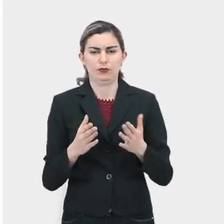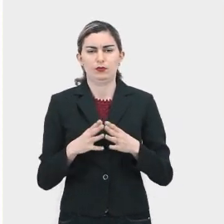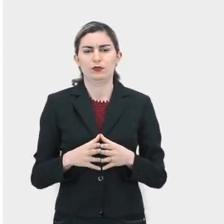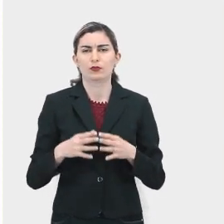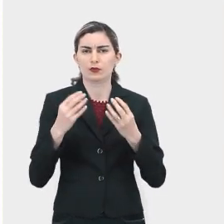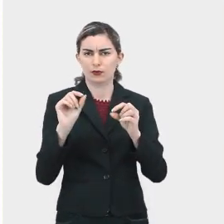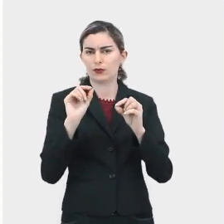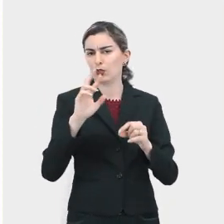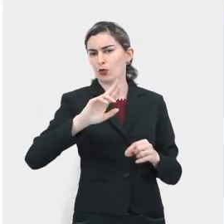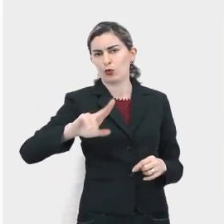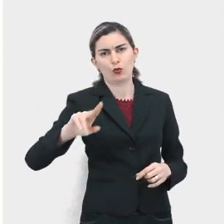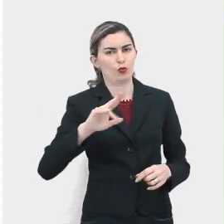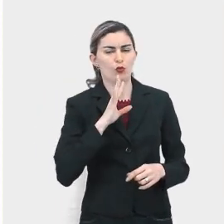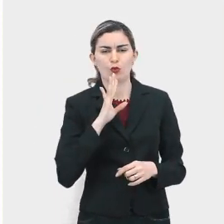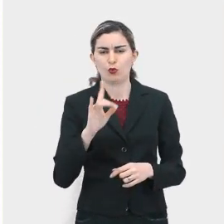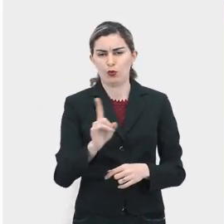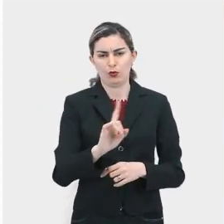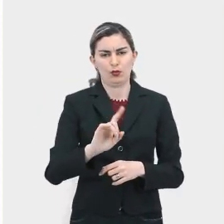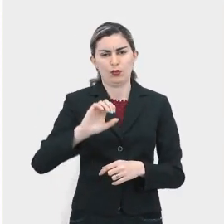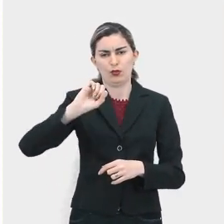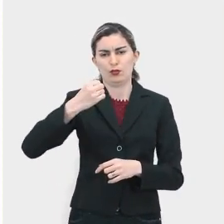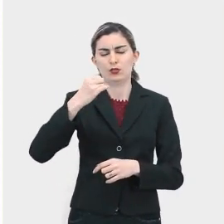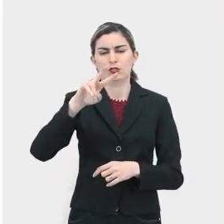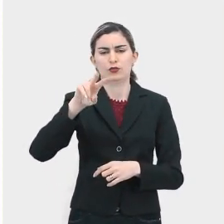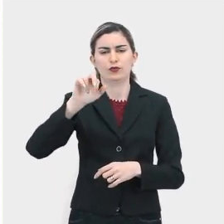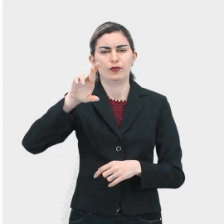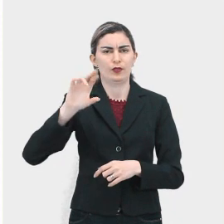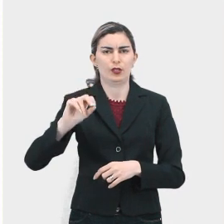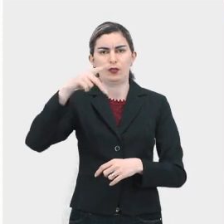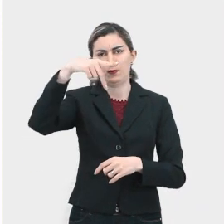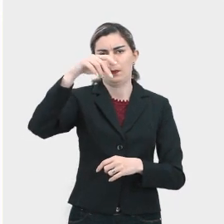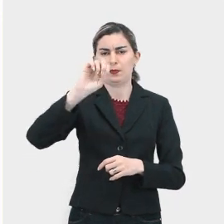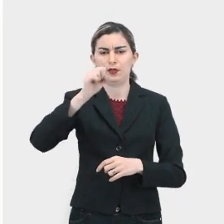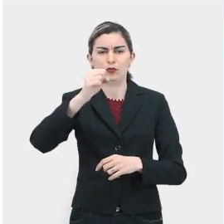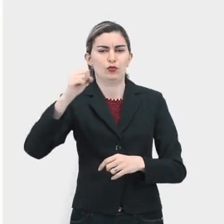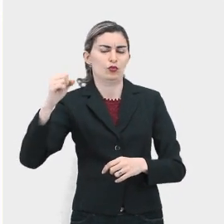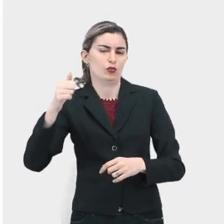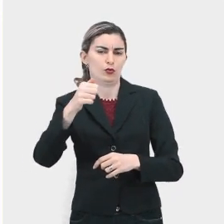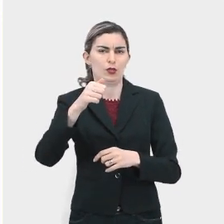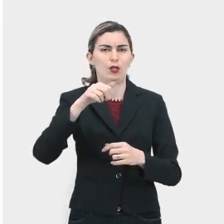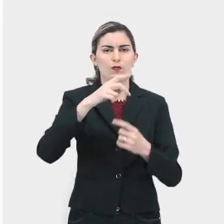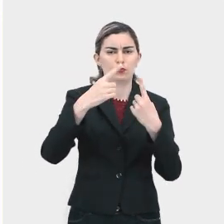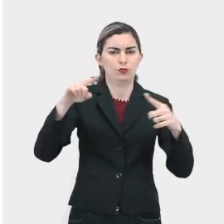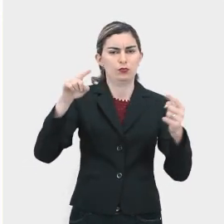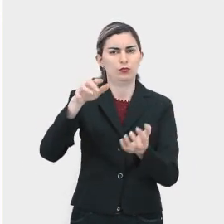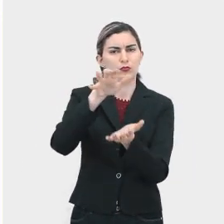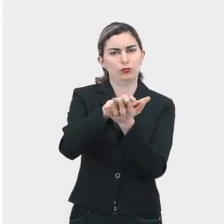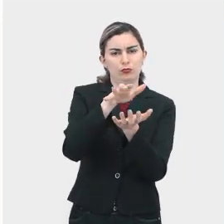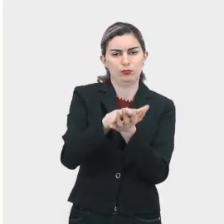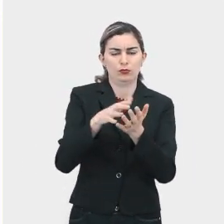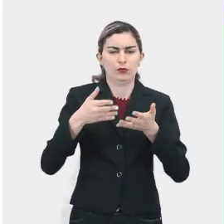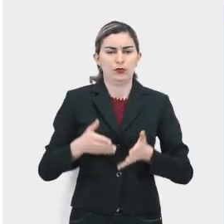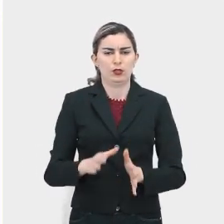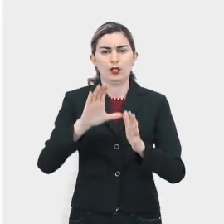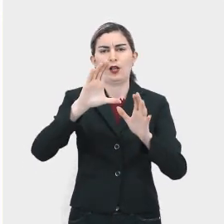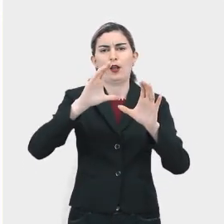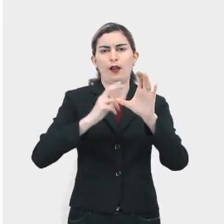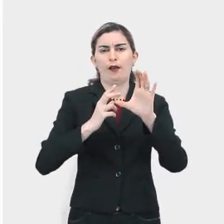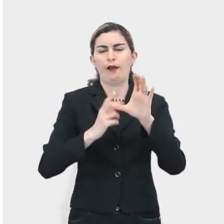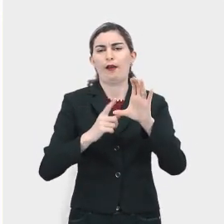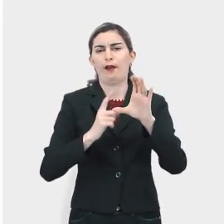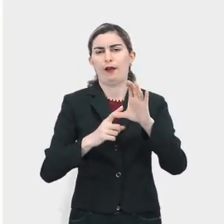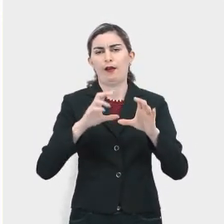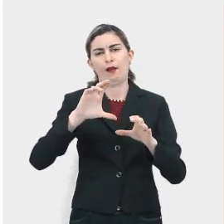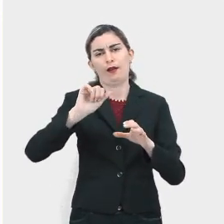não conhece, é Silvério Pessoa. Silvério é músico pernambucano nascido na cidade de Carpina. Na década